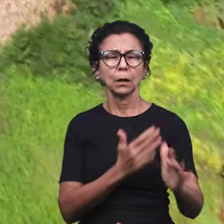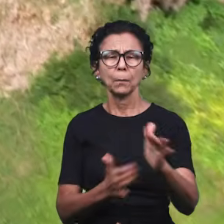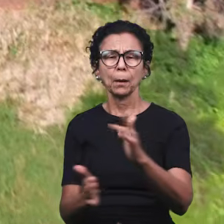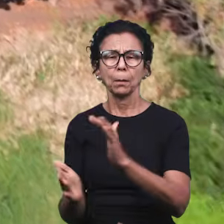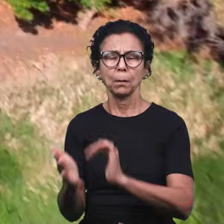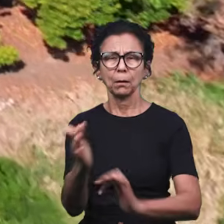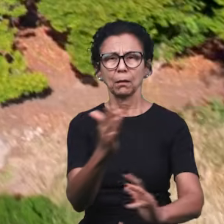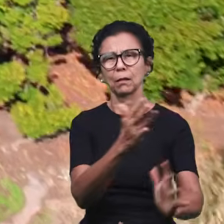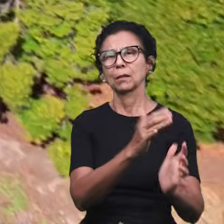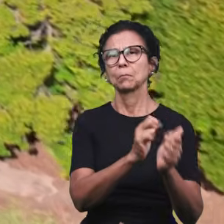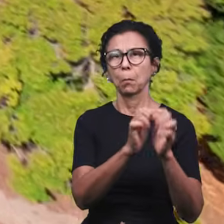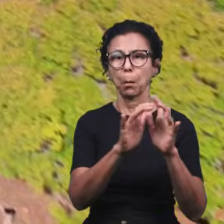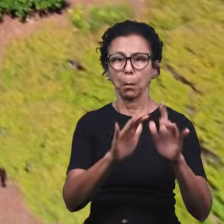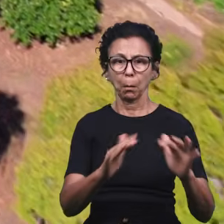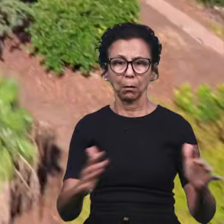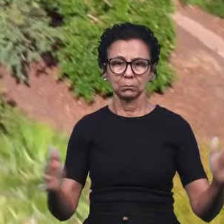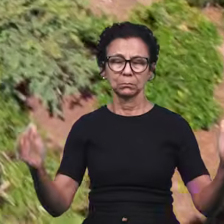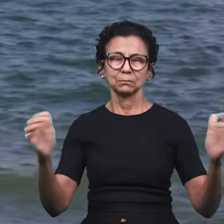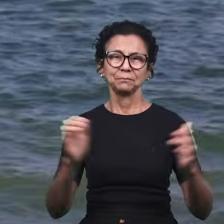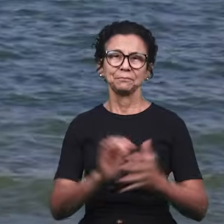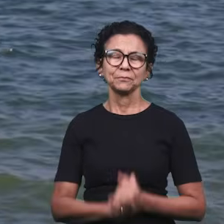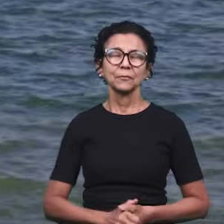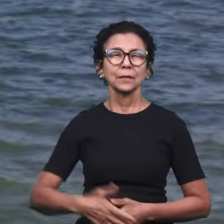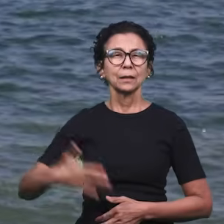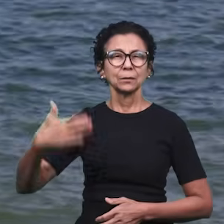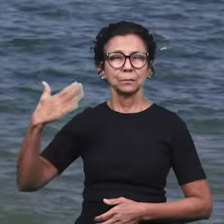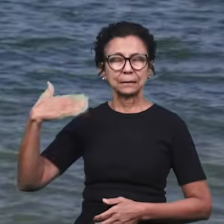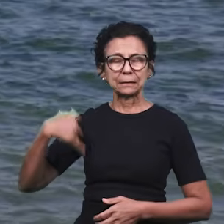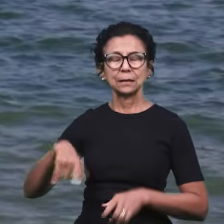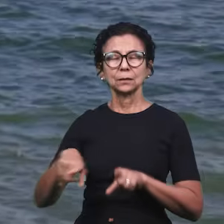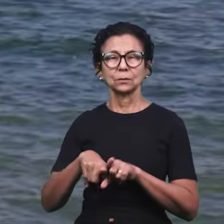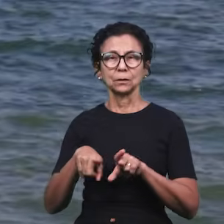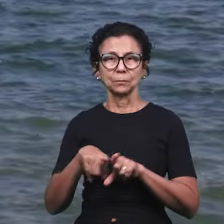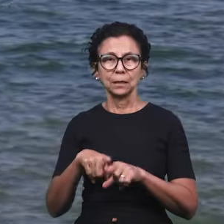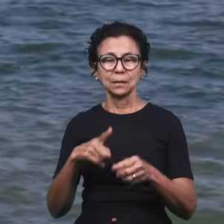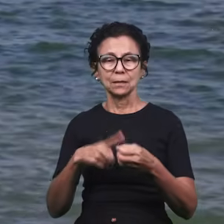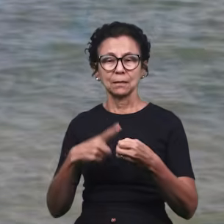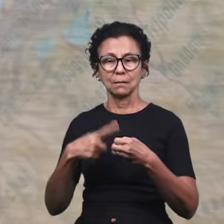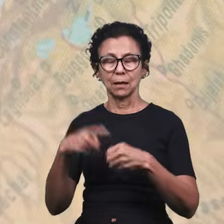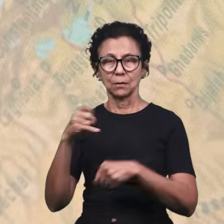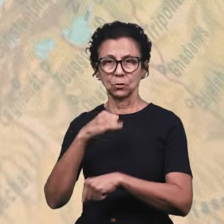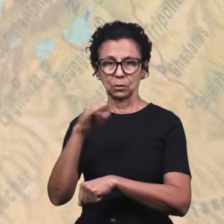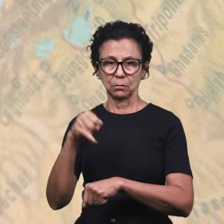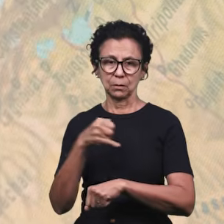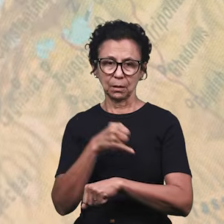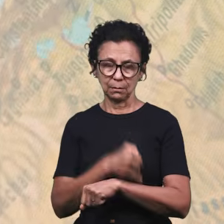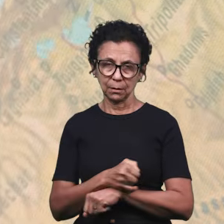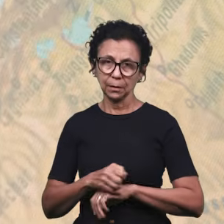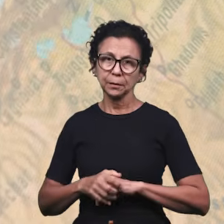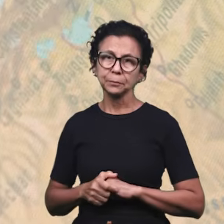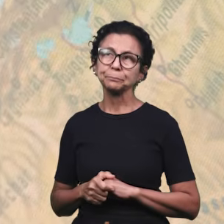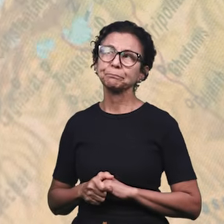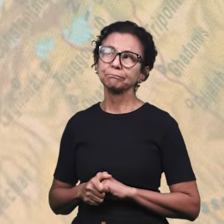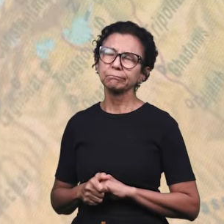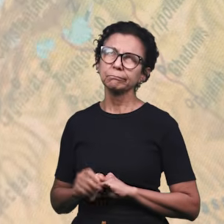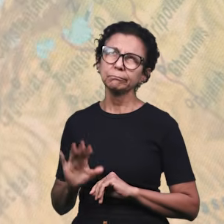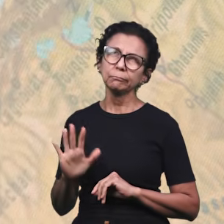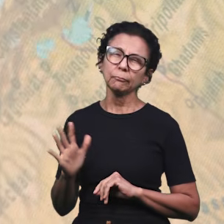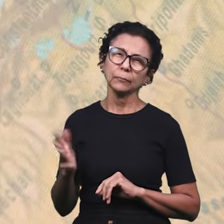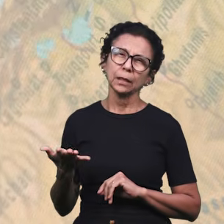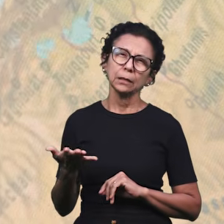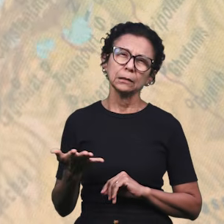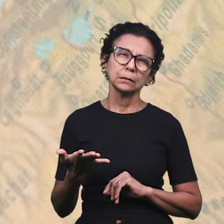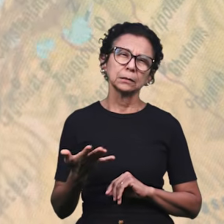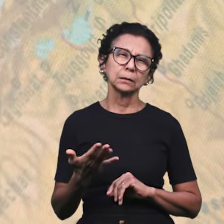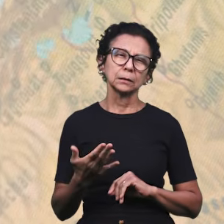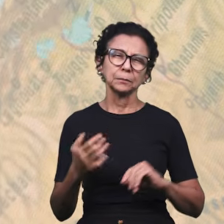naquele tempo, lá em Jerusalém, né, que tem uma distância razoável